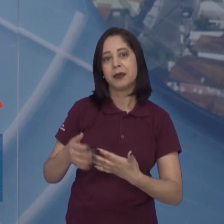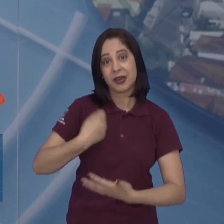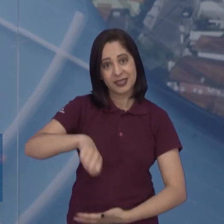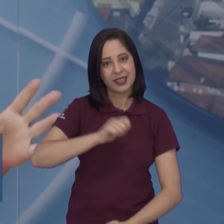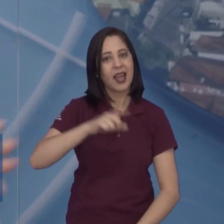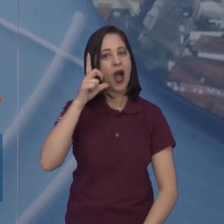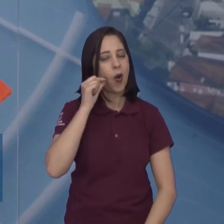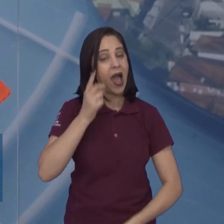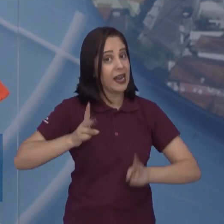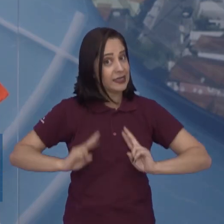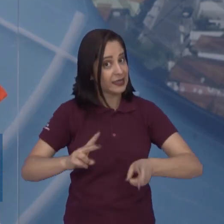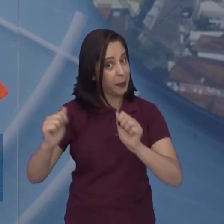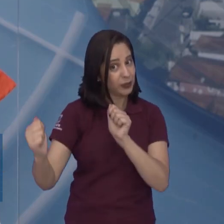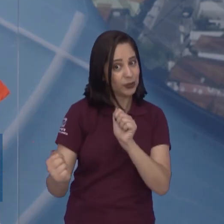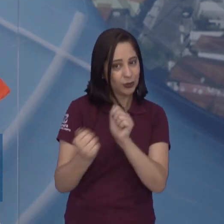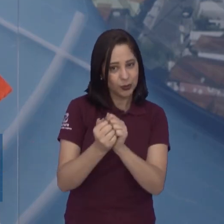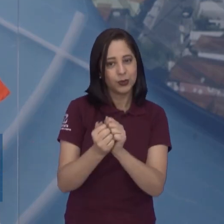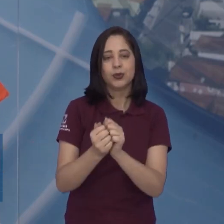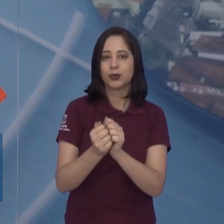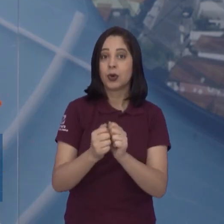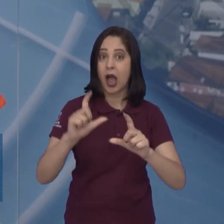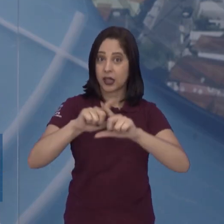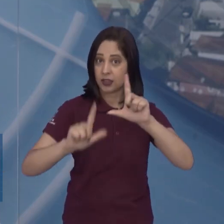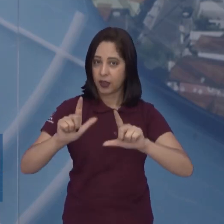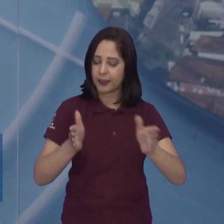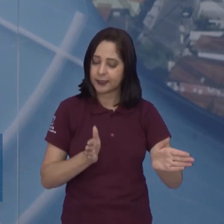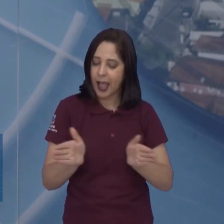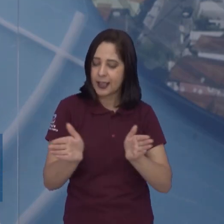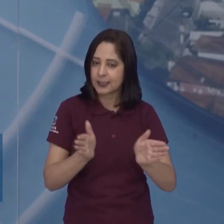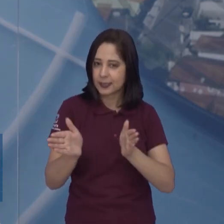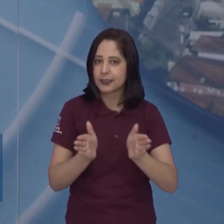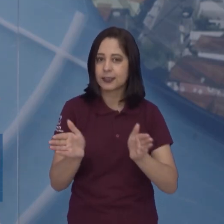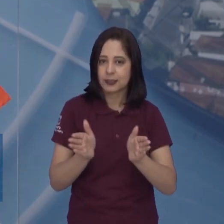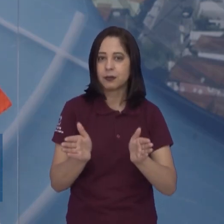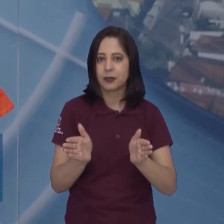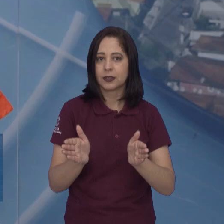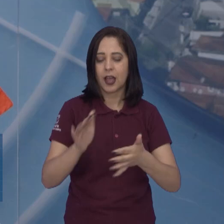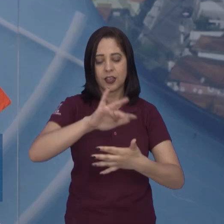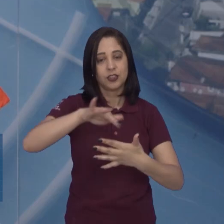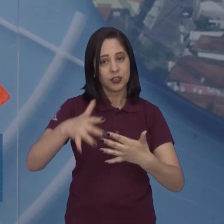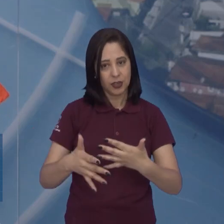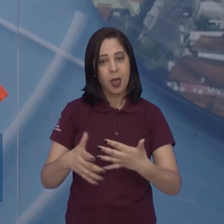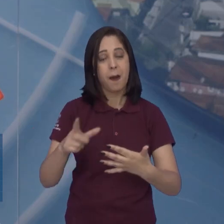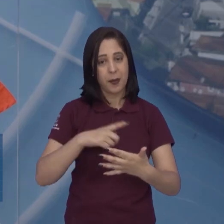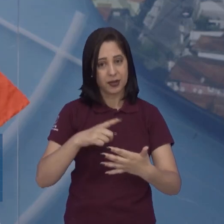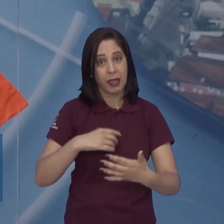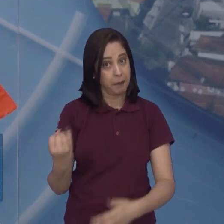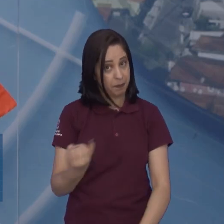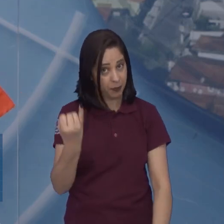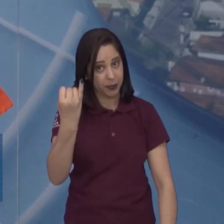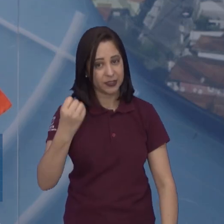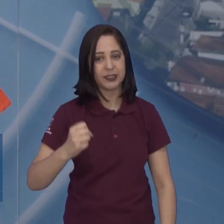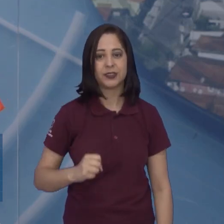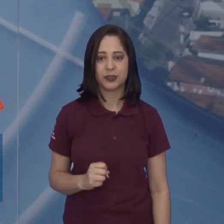conosco todas as semanas. É a TV Câmara de São José dos Campos reforçando o papel da acessibilidade, o que é